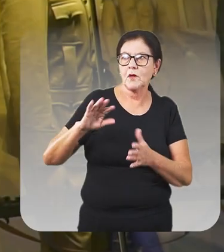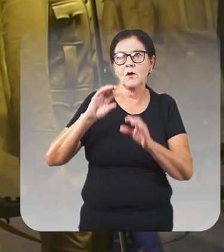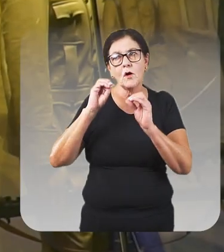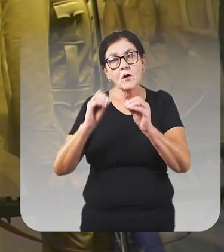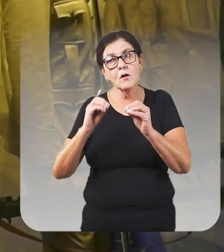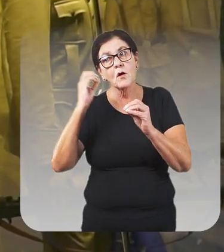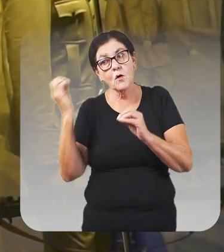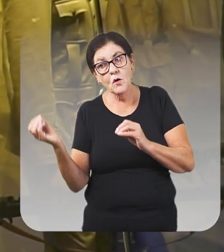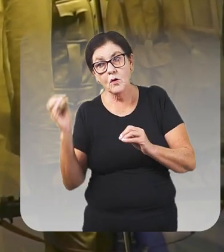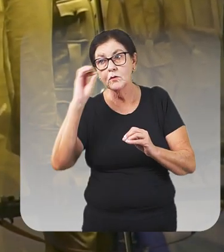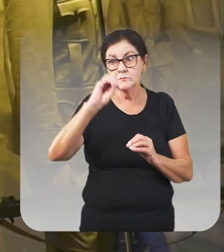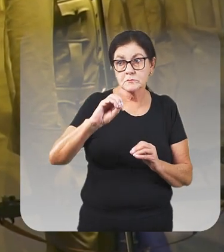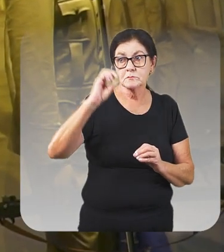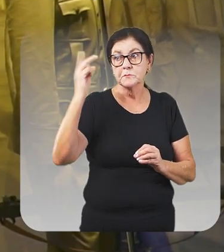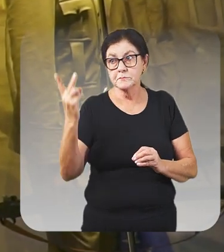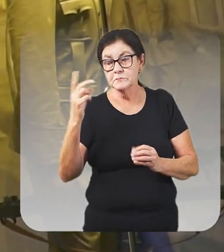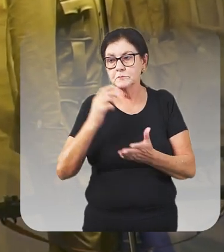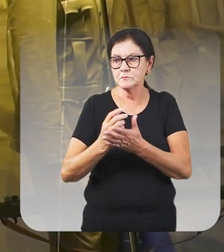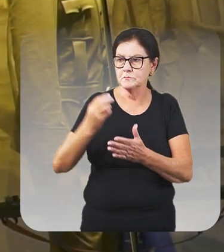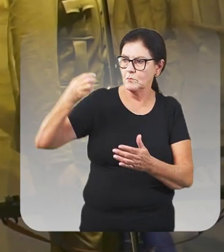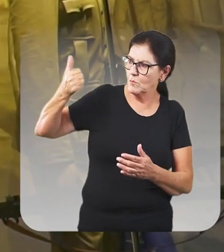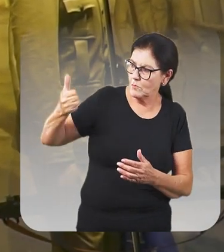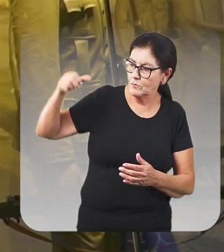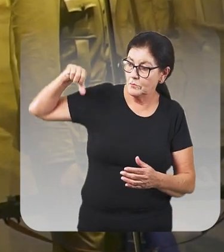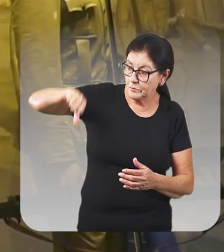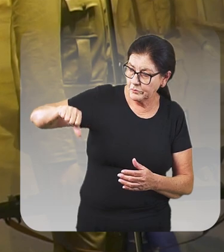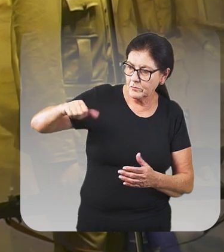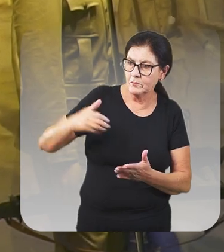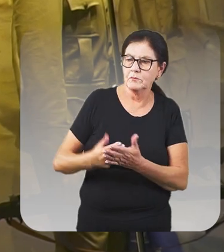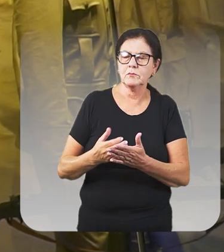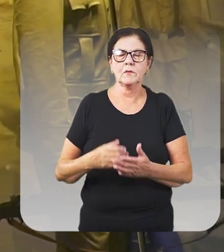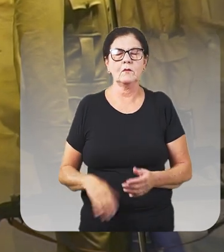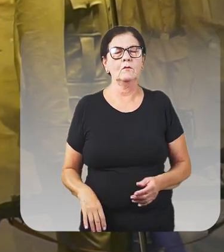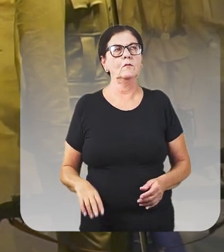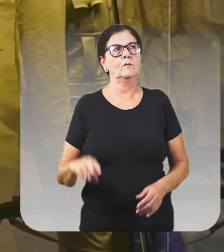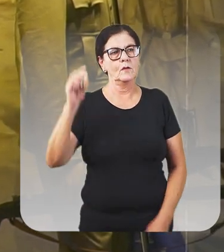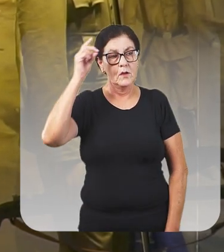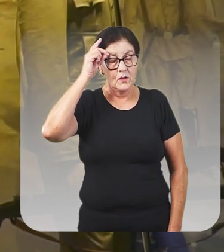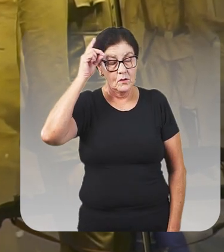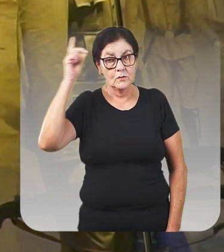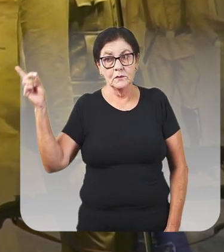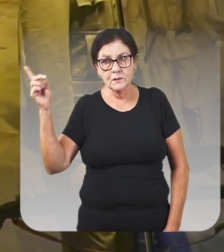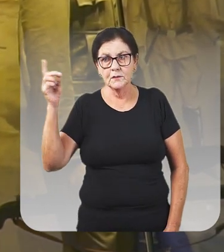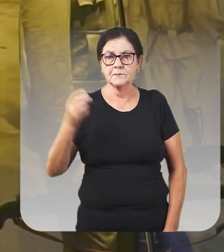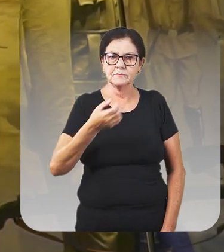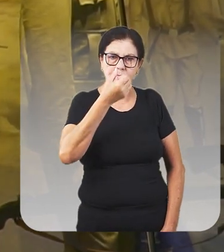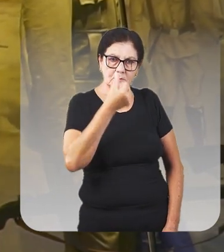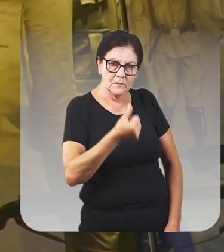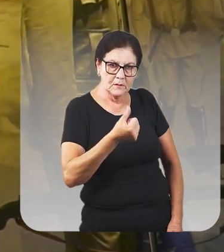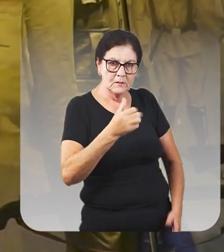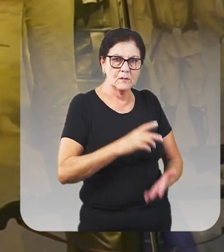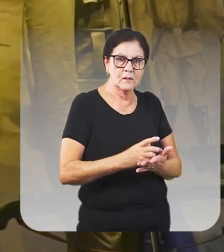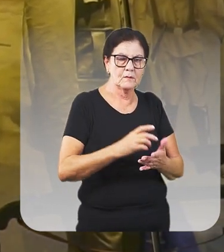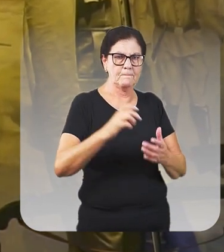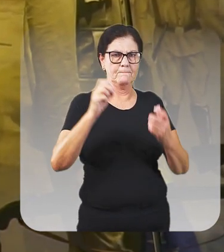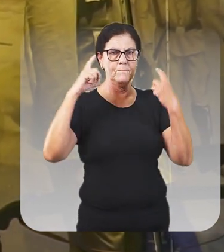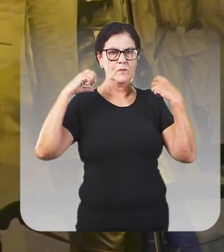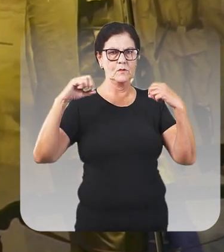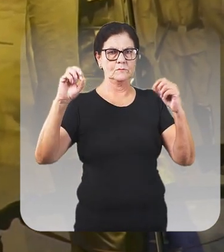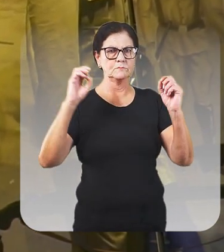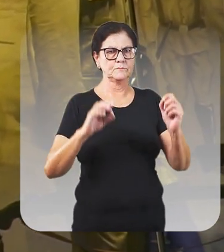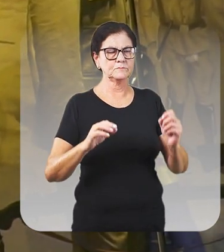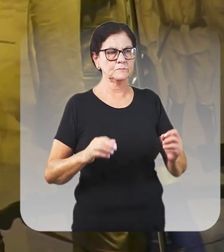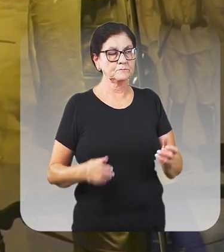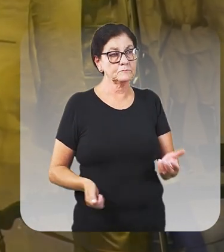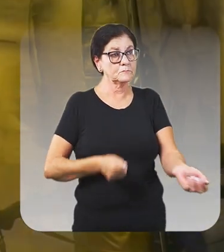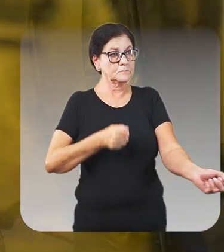No dia 6 de julho de 1922, o grupo de oficiais e soldados decidiu realizar um ato